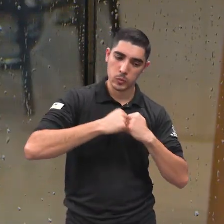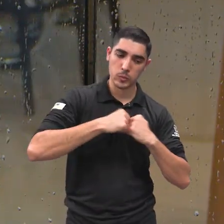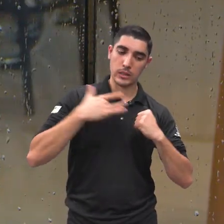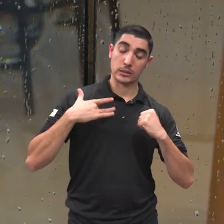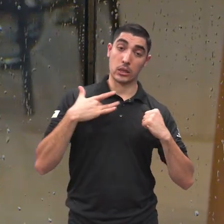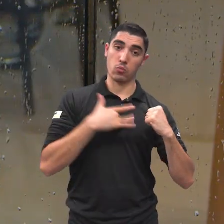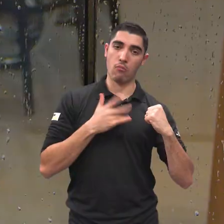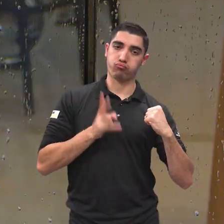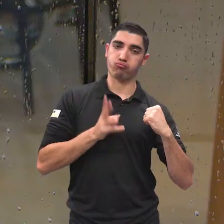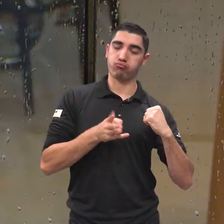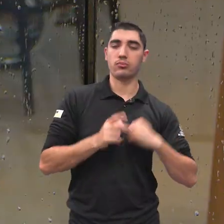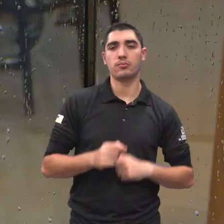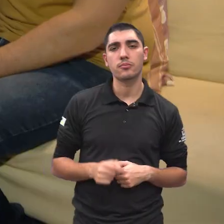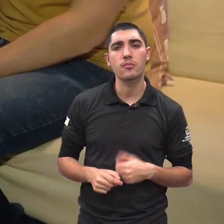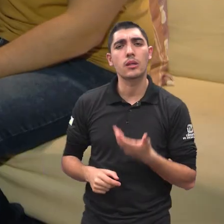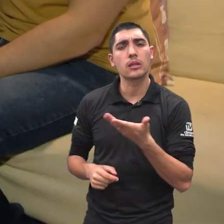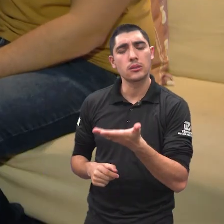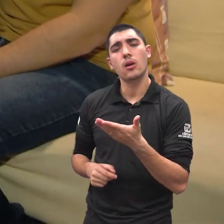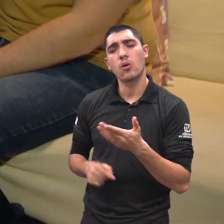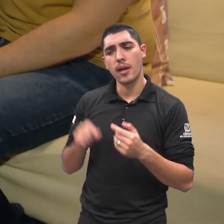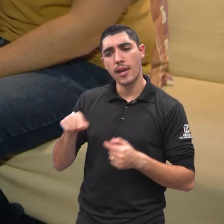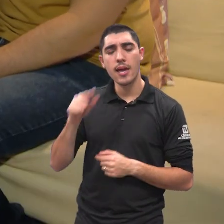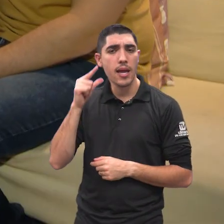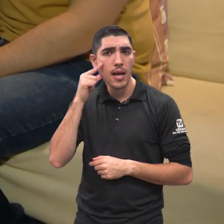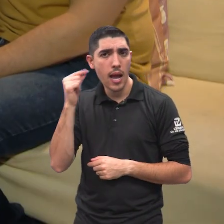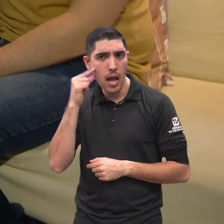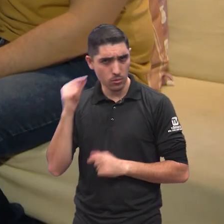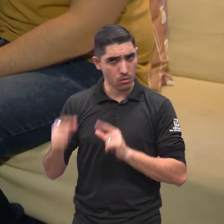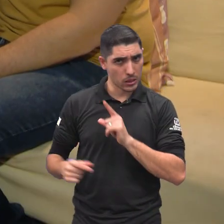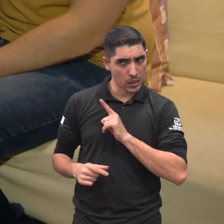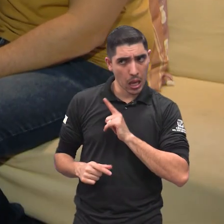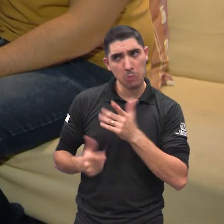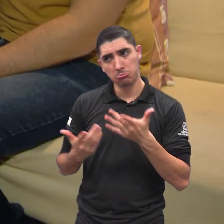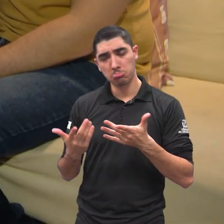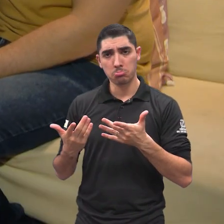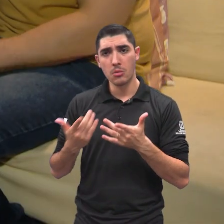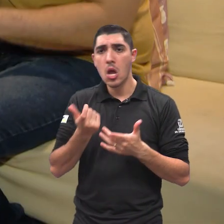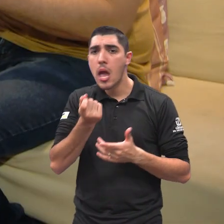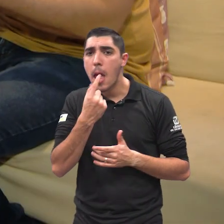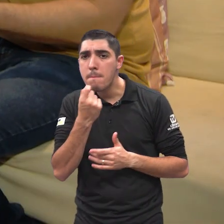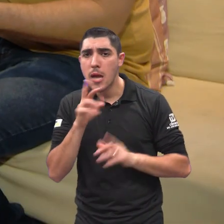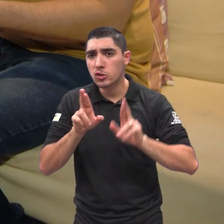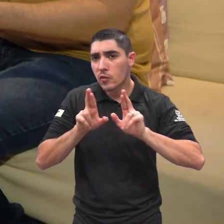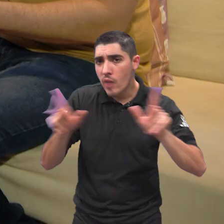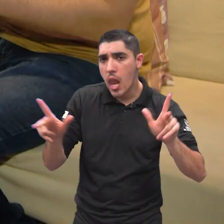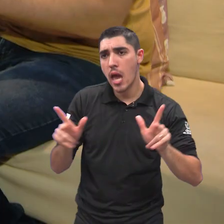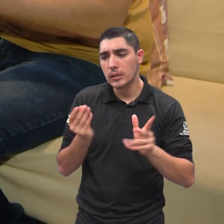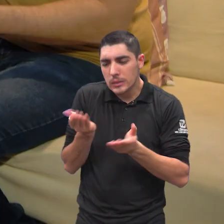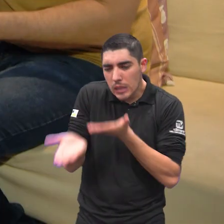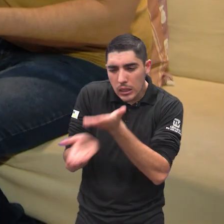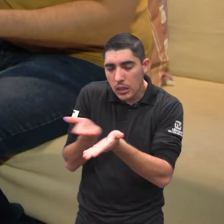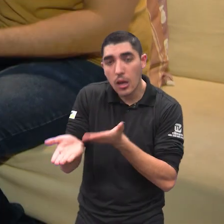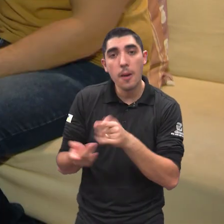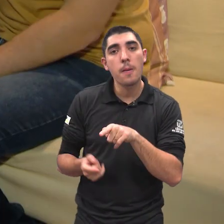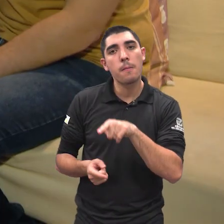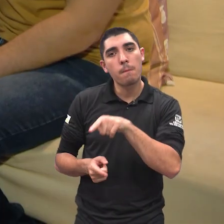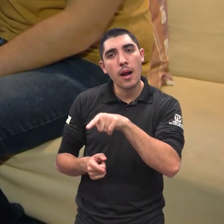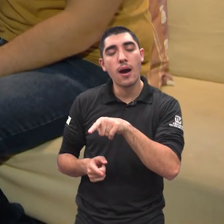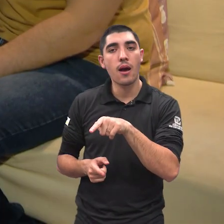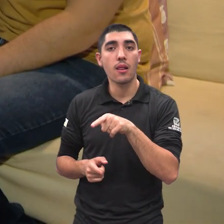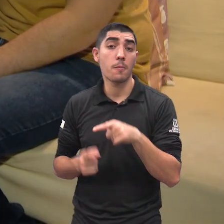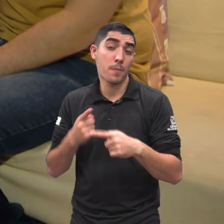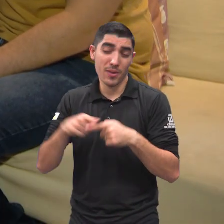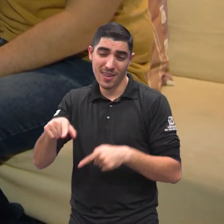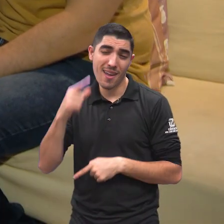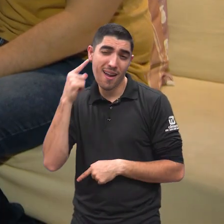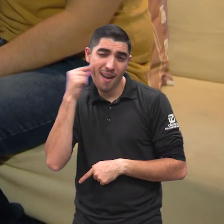essas articulações boas por mais tempo. Especificamente para gatos, existe algum cuidado ou uma suplementação particular para eles, até levando em